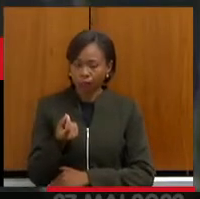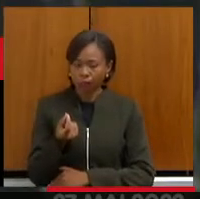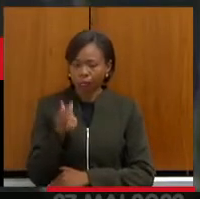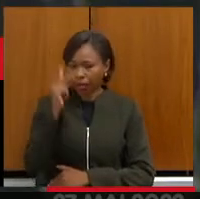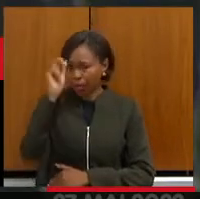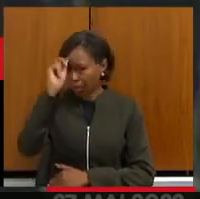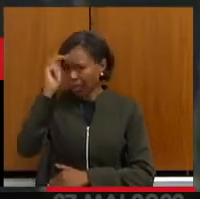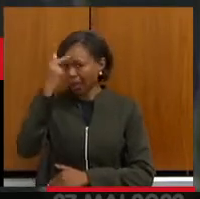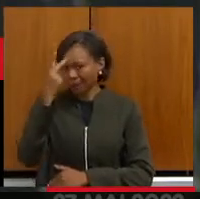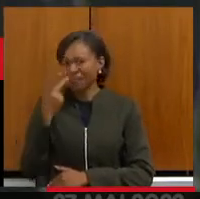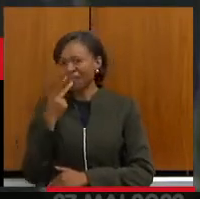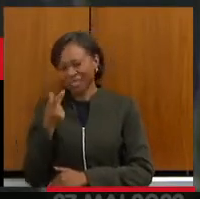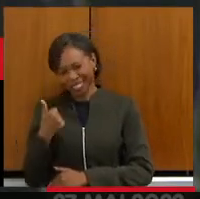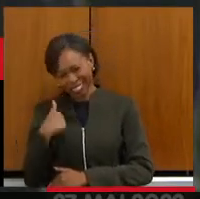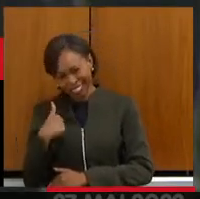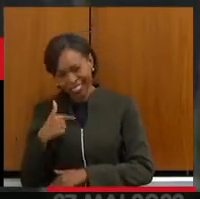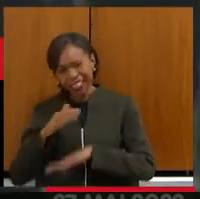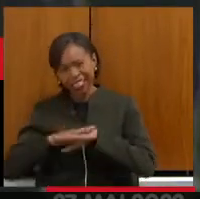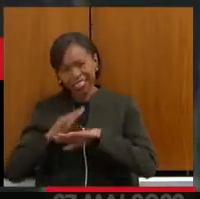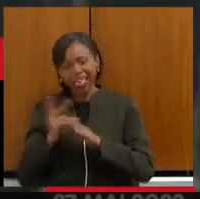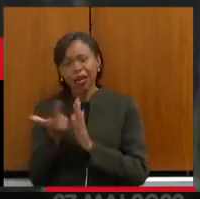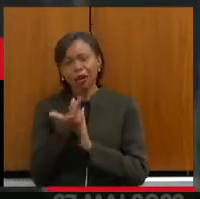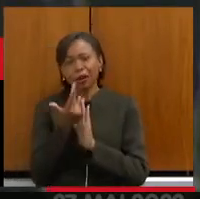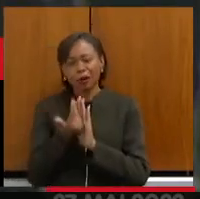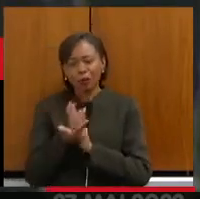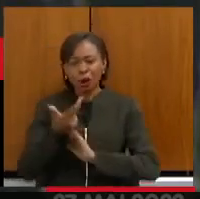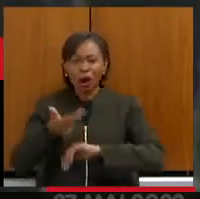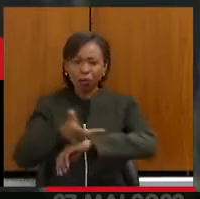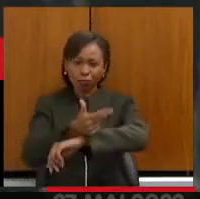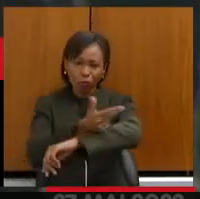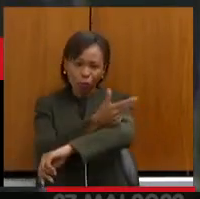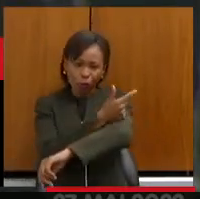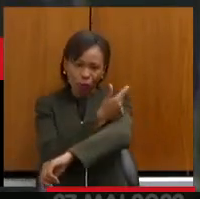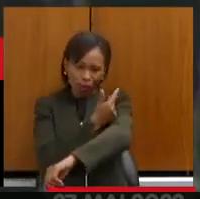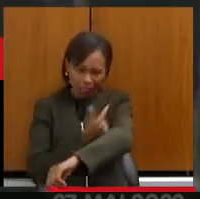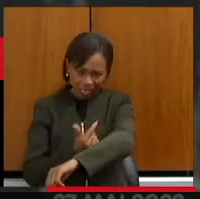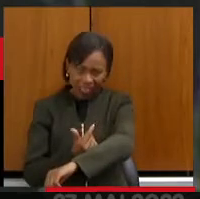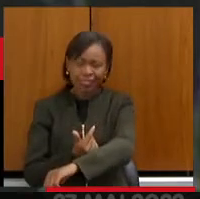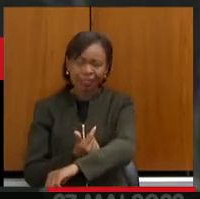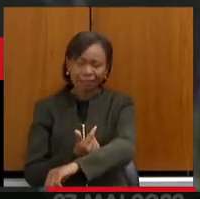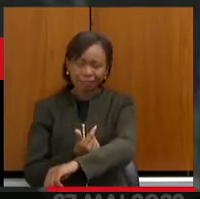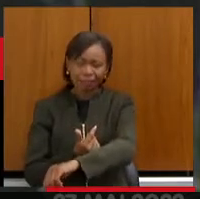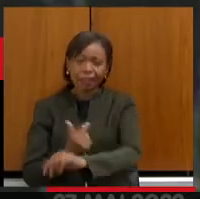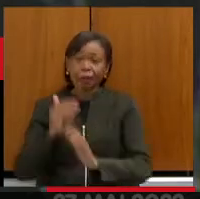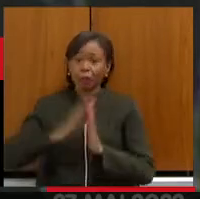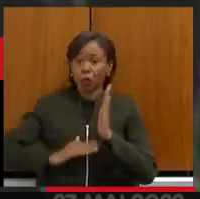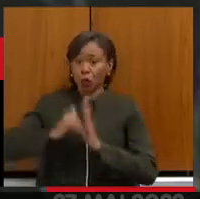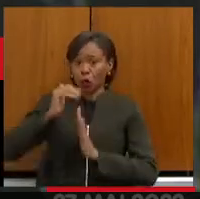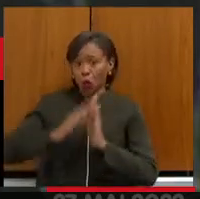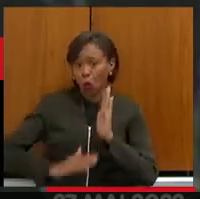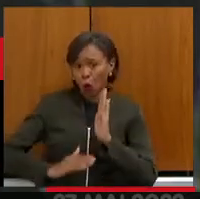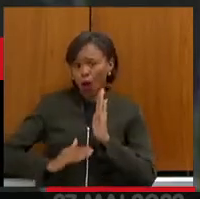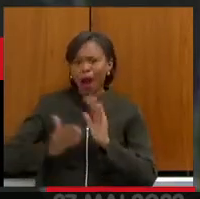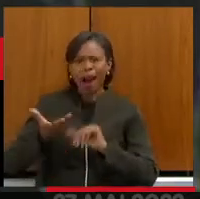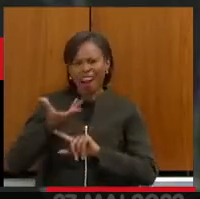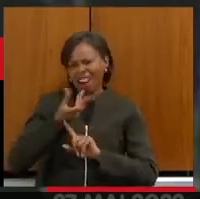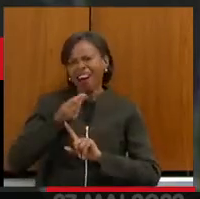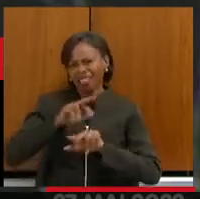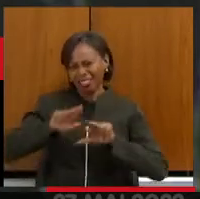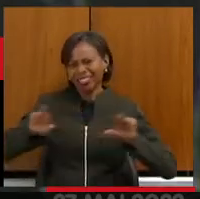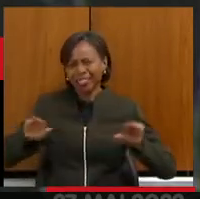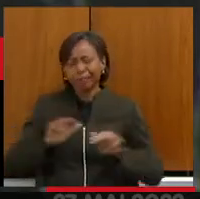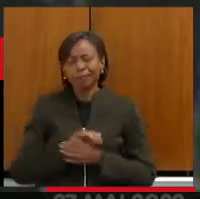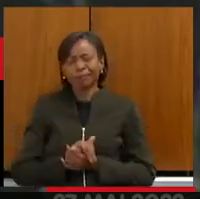mesmo citou sou tatuadora moralista pintora graftor a artista e hoje eu venho